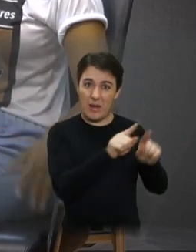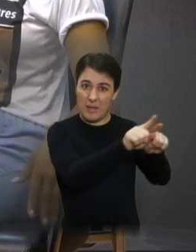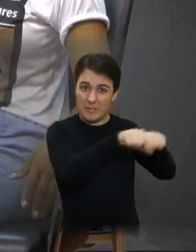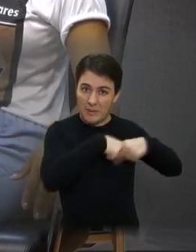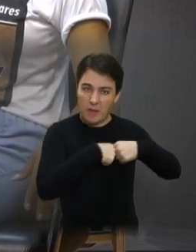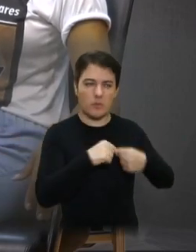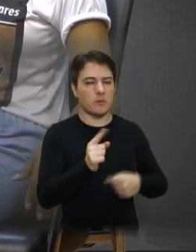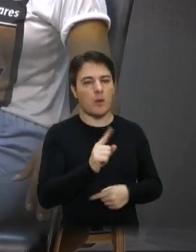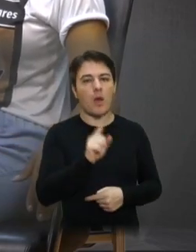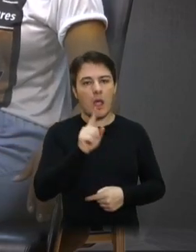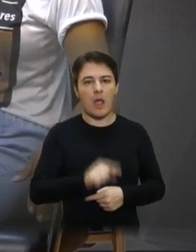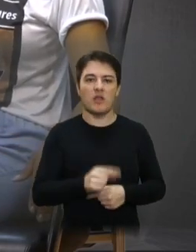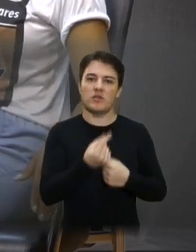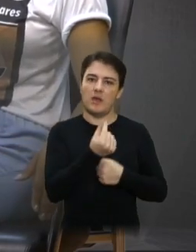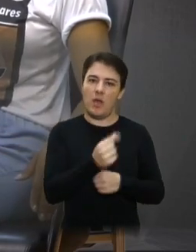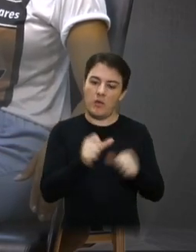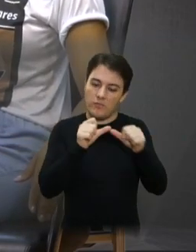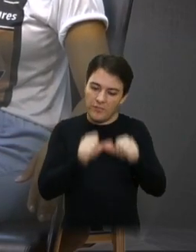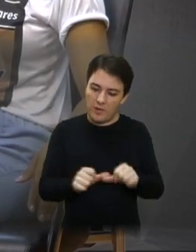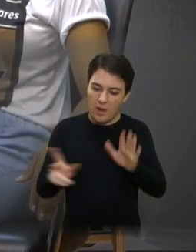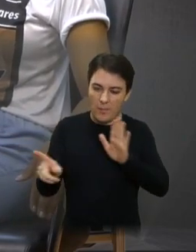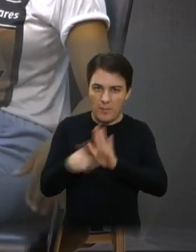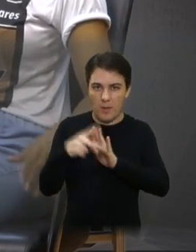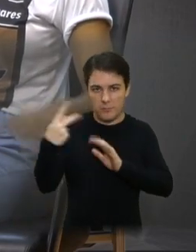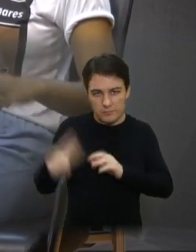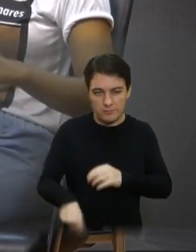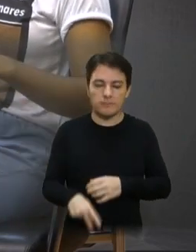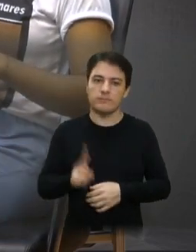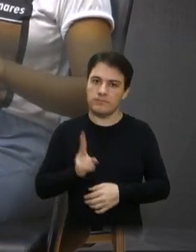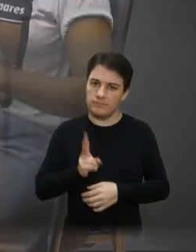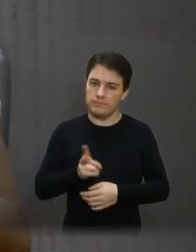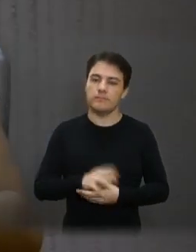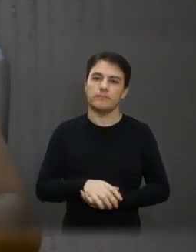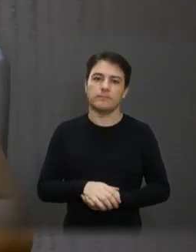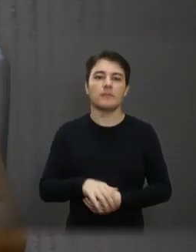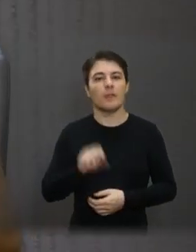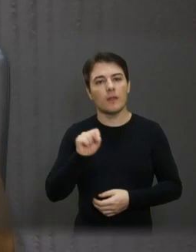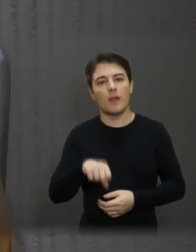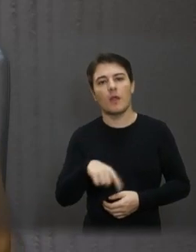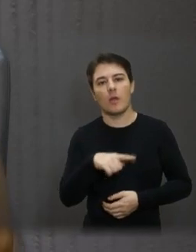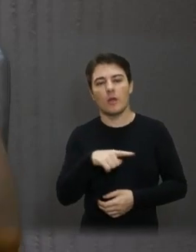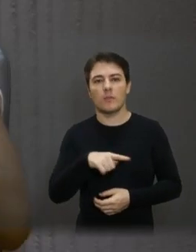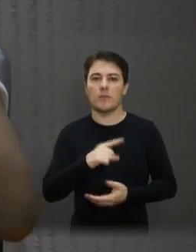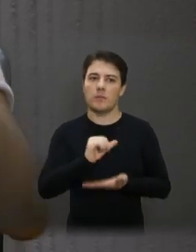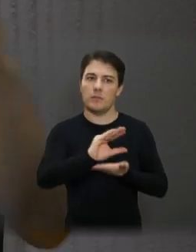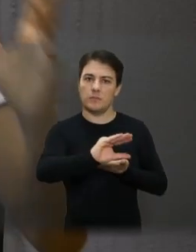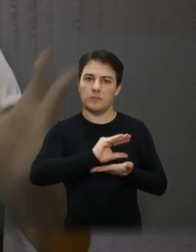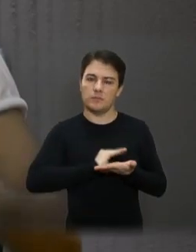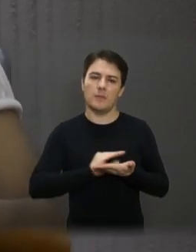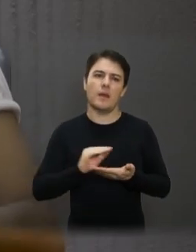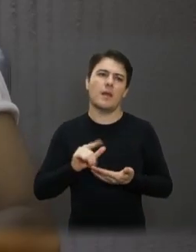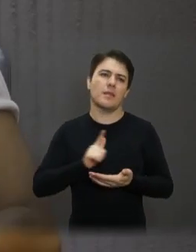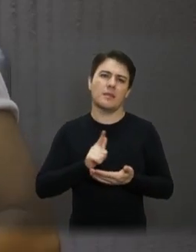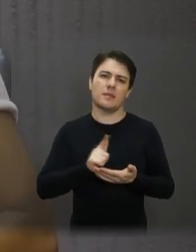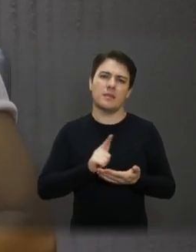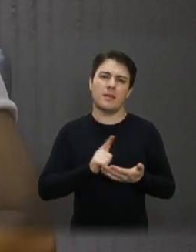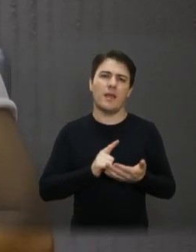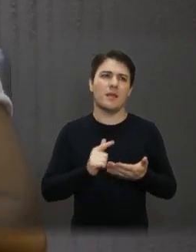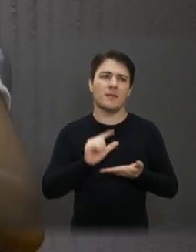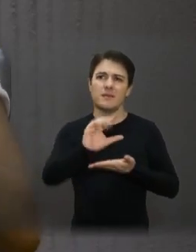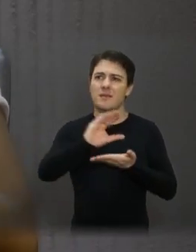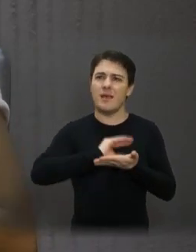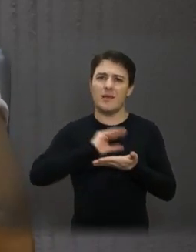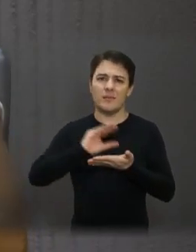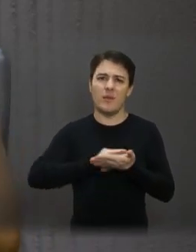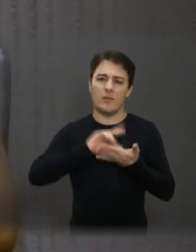dinheiro que vem fica Definitivamente não exato É muito importante nós temos aí abertura de créditos adicionais a gente tem uma série de outras formas de